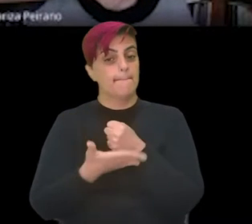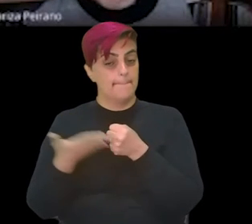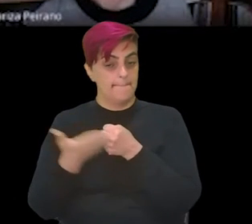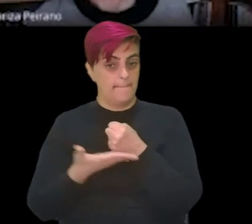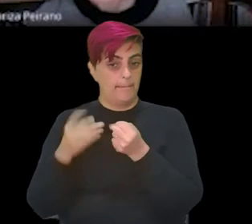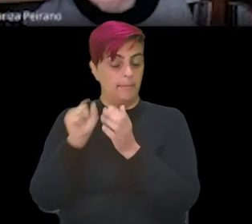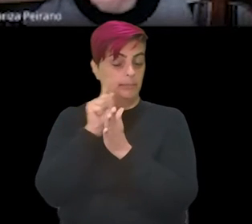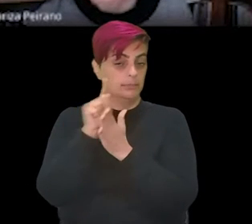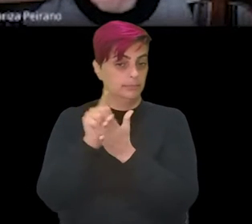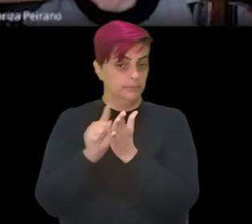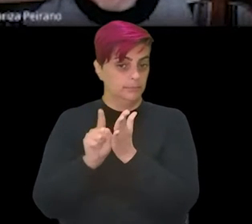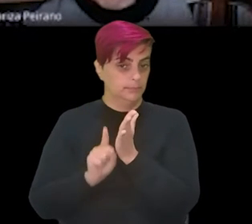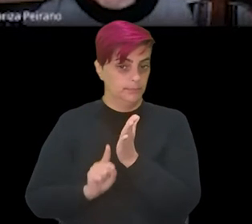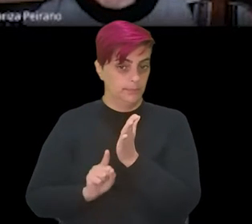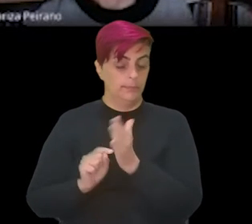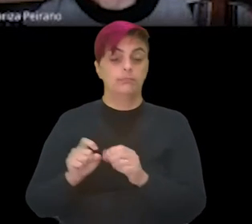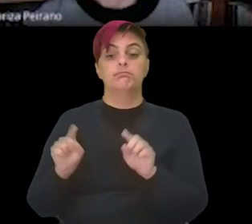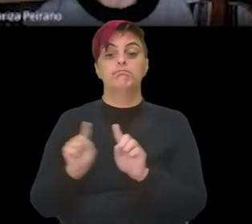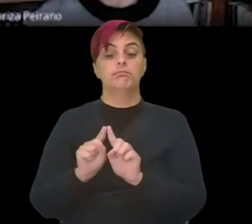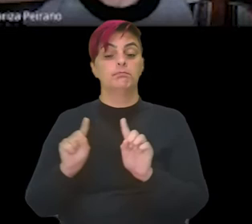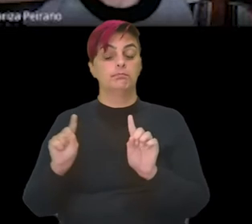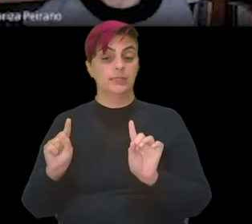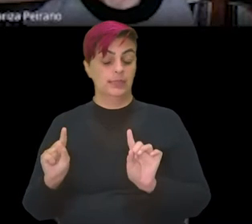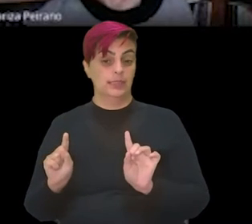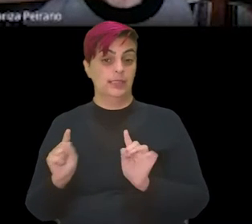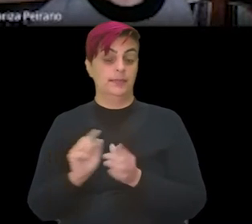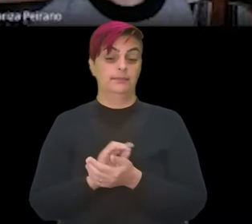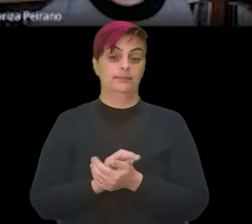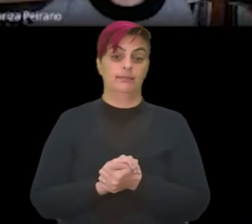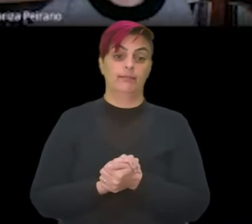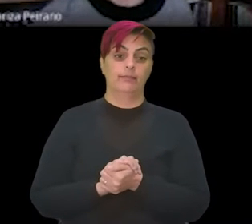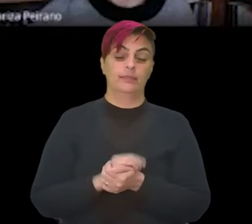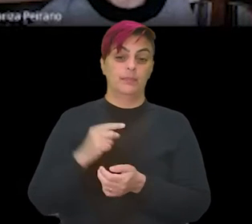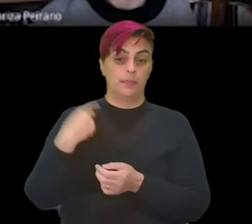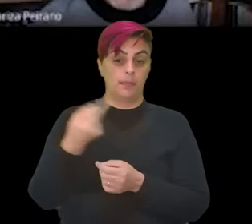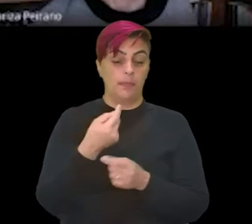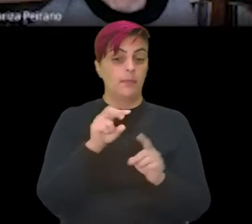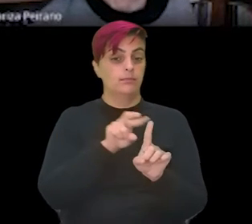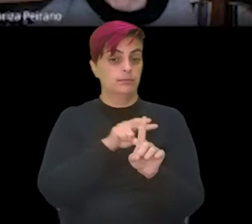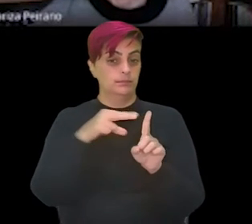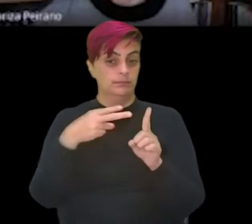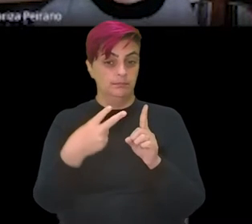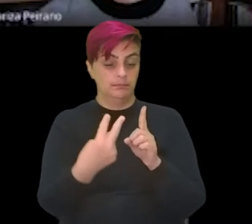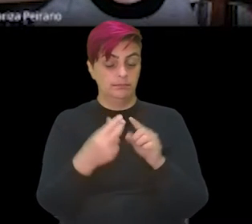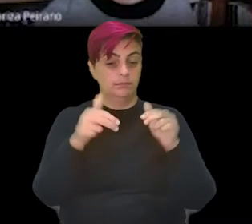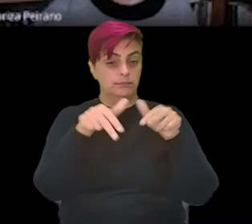básicos. Foi assim que, a partir de sua perspectiva